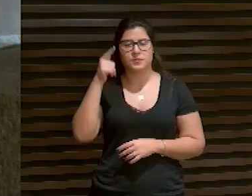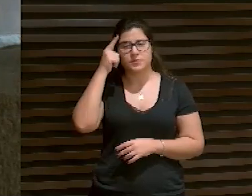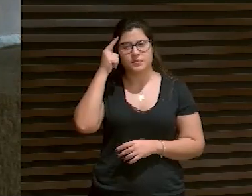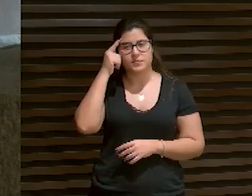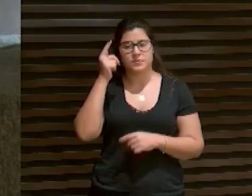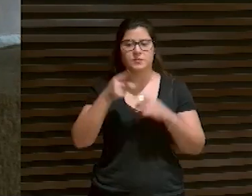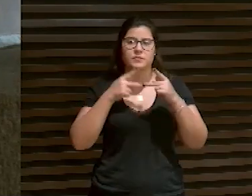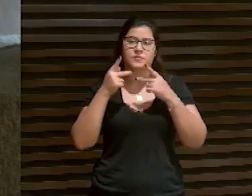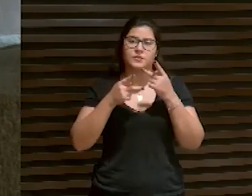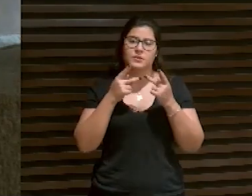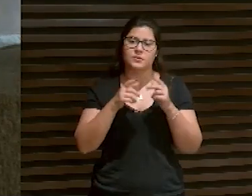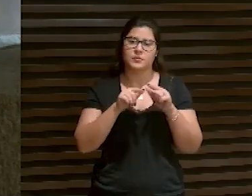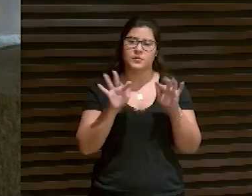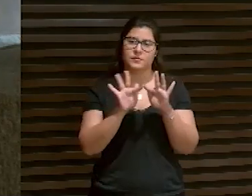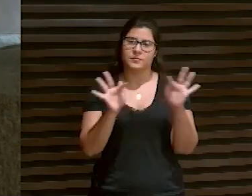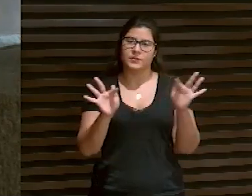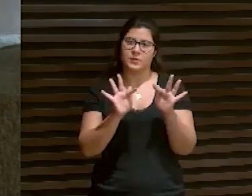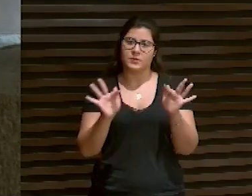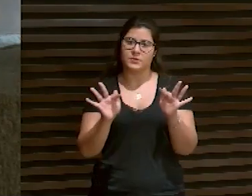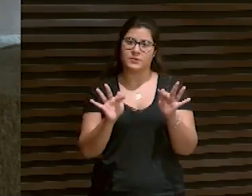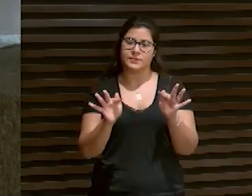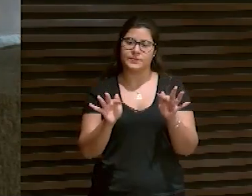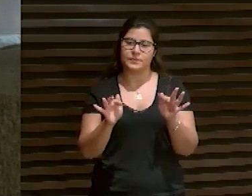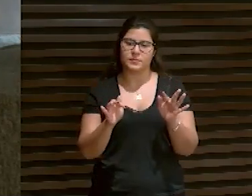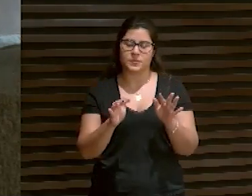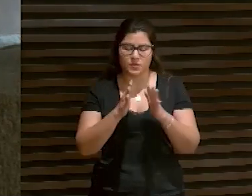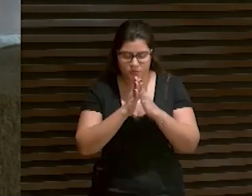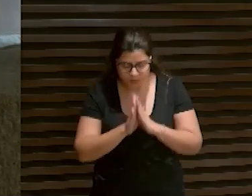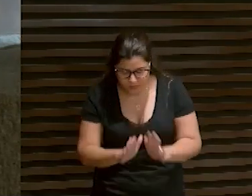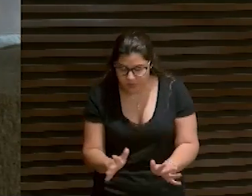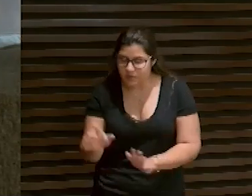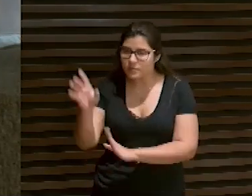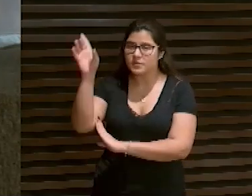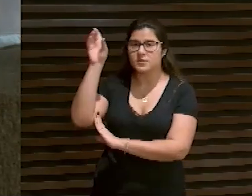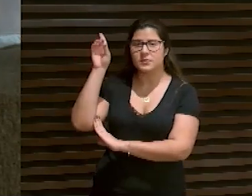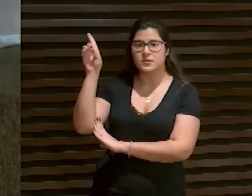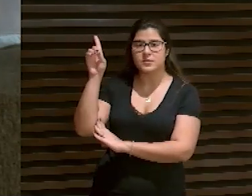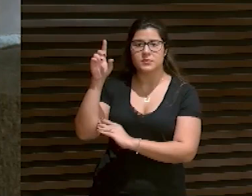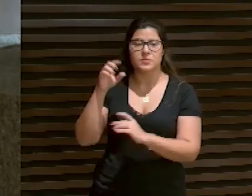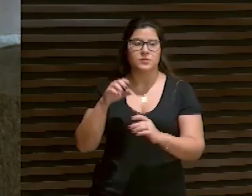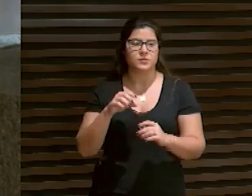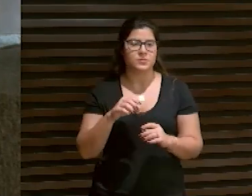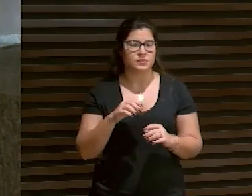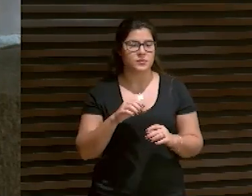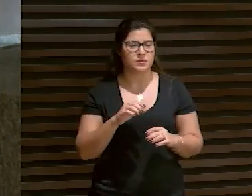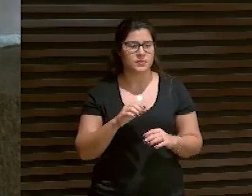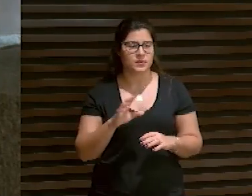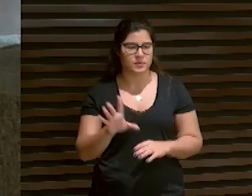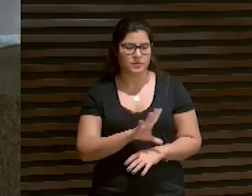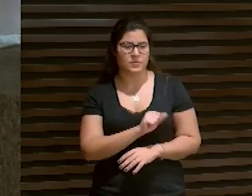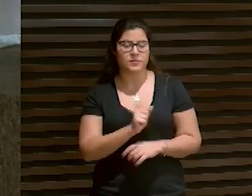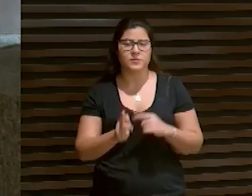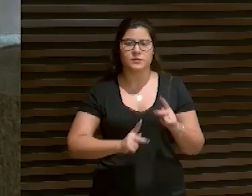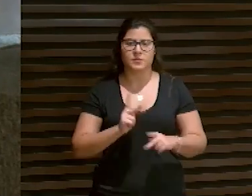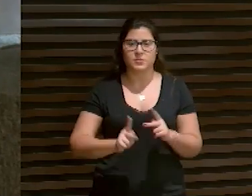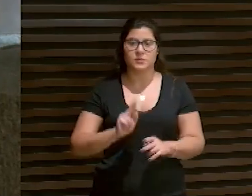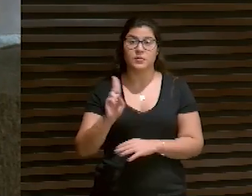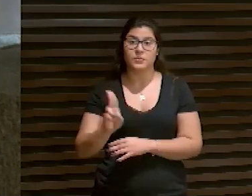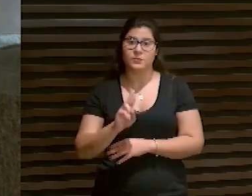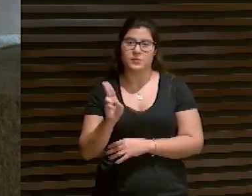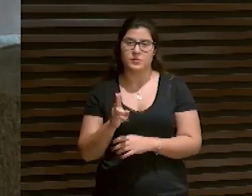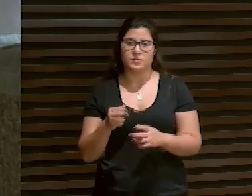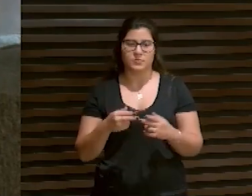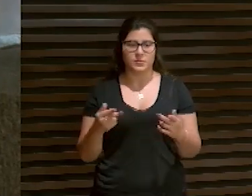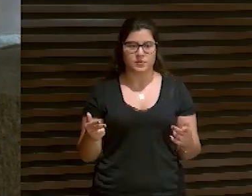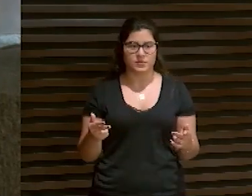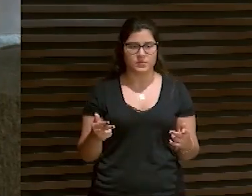lá na faculdade, que era o seguinte: adoramos a Deus, amamos as pessoas e gostamos das coisas. Por conta